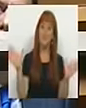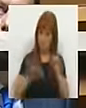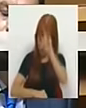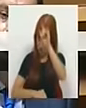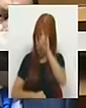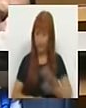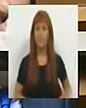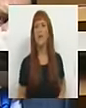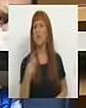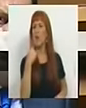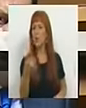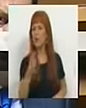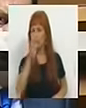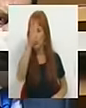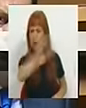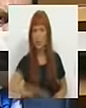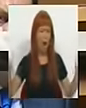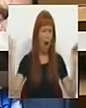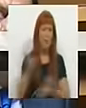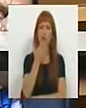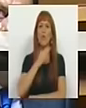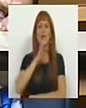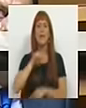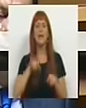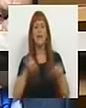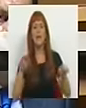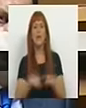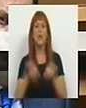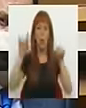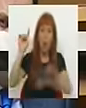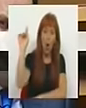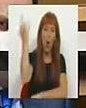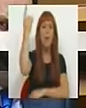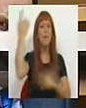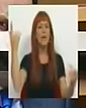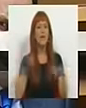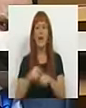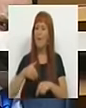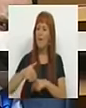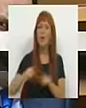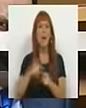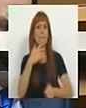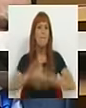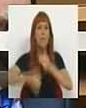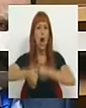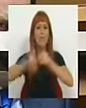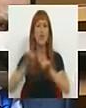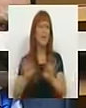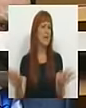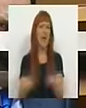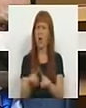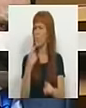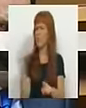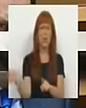do que isso, como já tive a ocasião de dizer, abrandou suficientemente para que mesmo que venha a melhorar, como